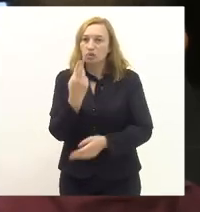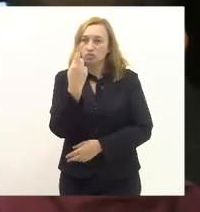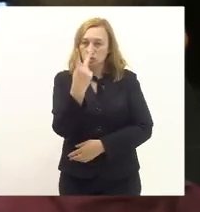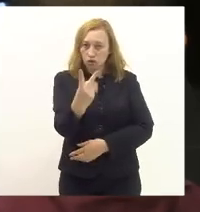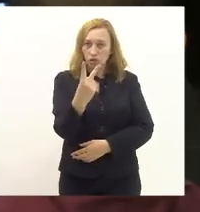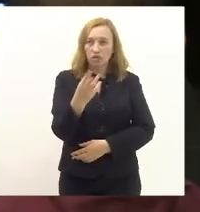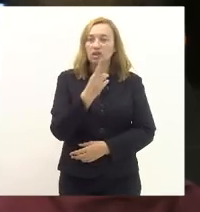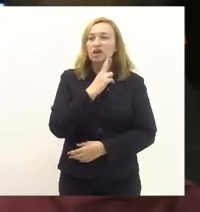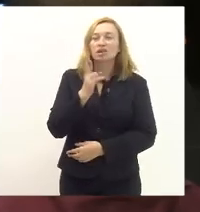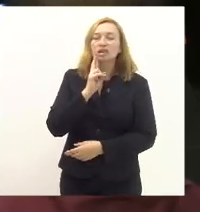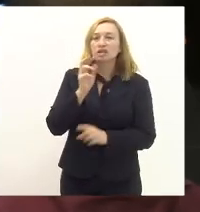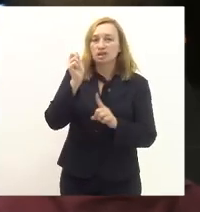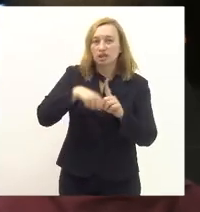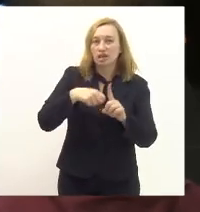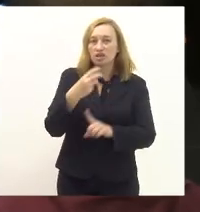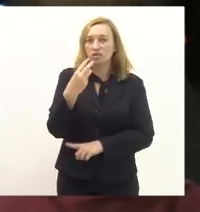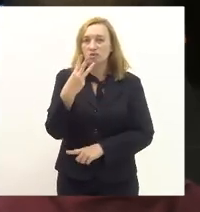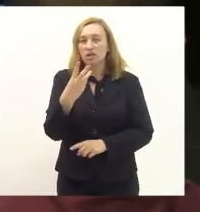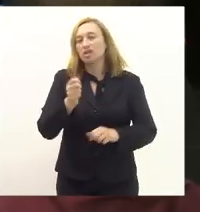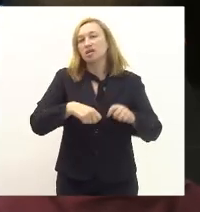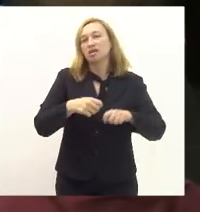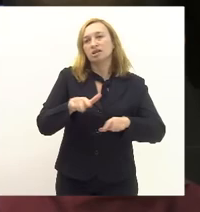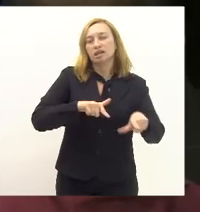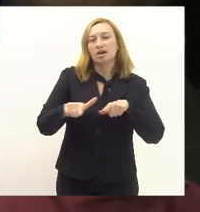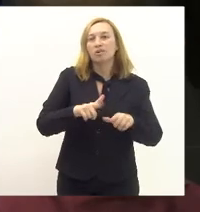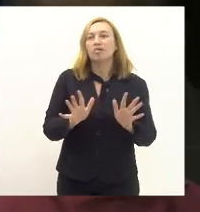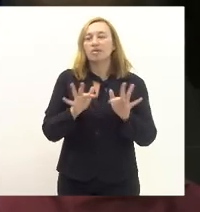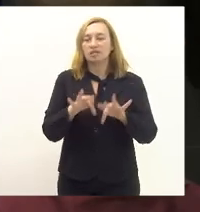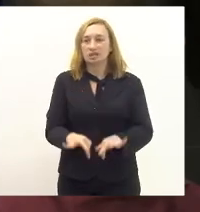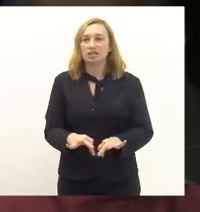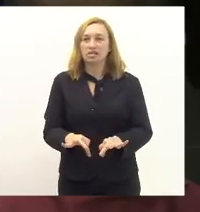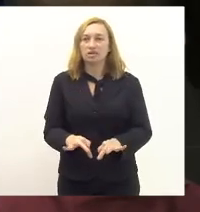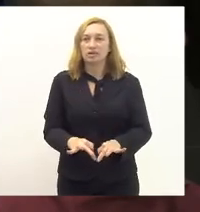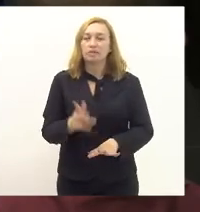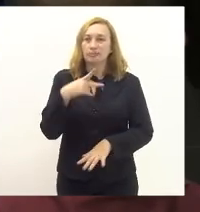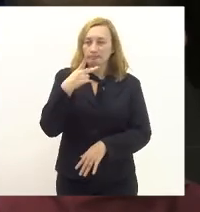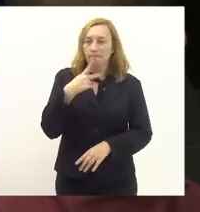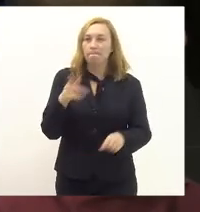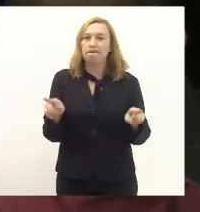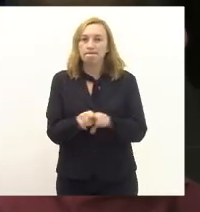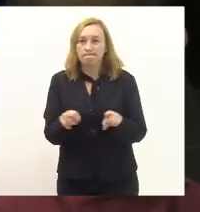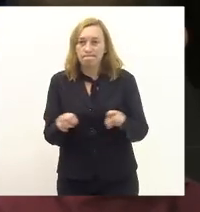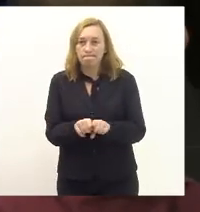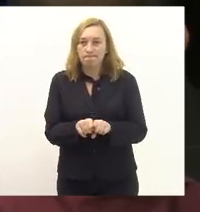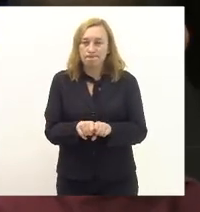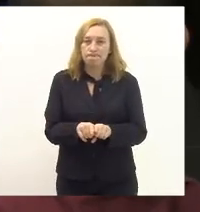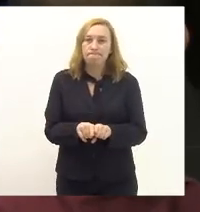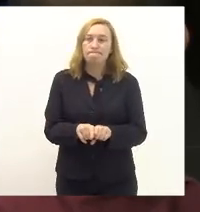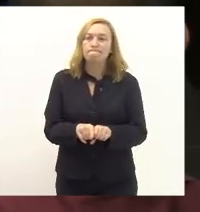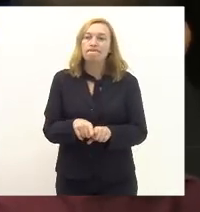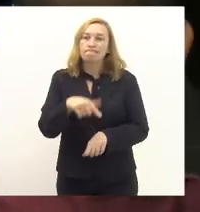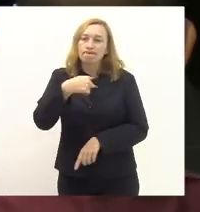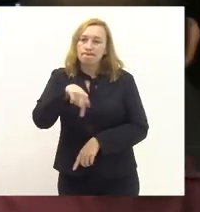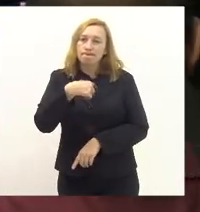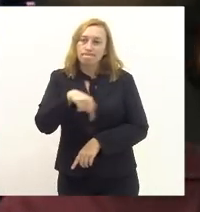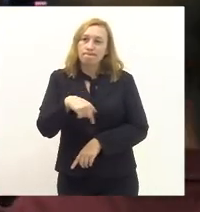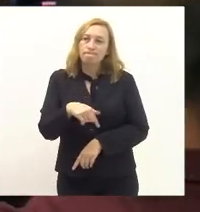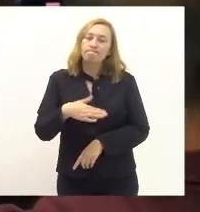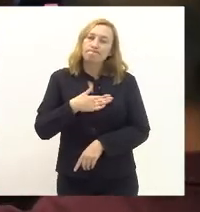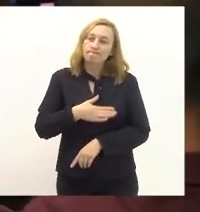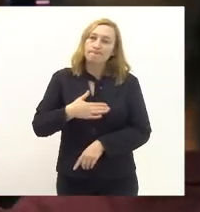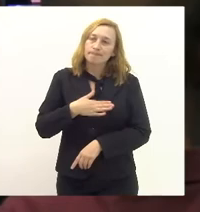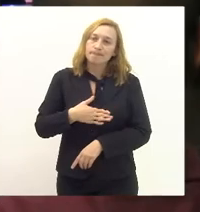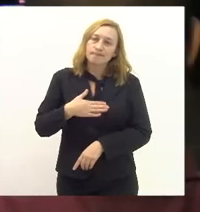em menos de 3 meses de gestão. E, para concluir, e falando também ainda de Queimados, eu